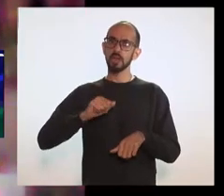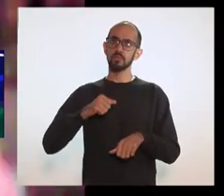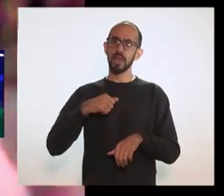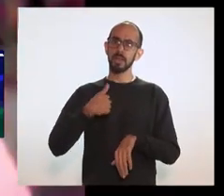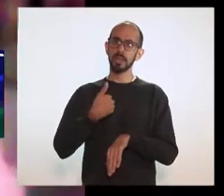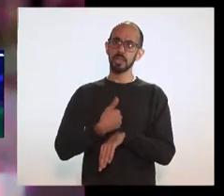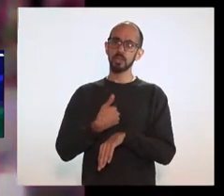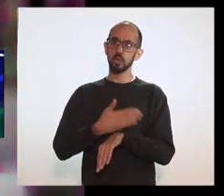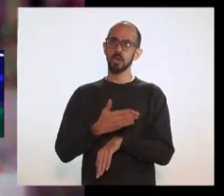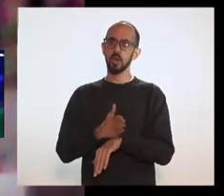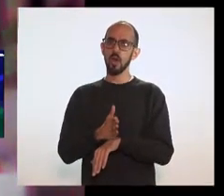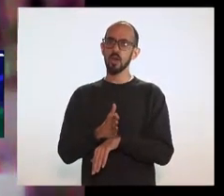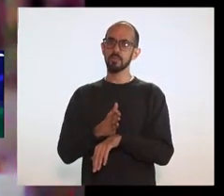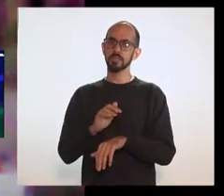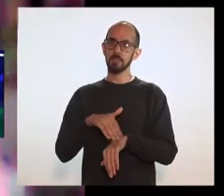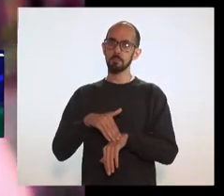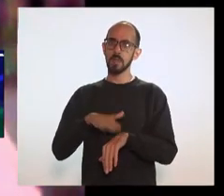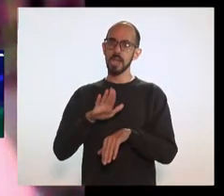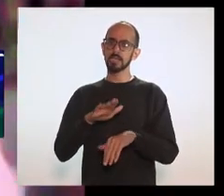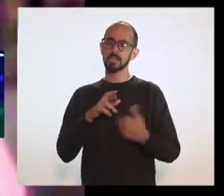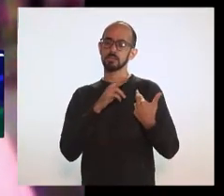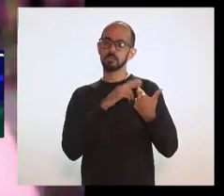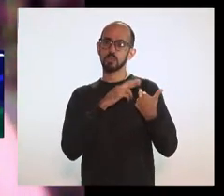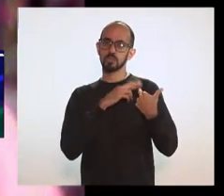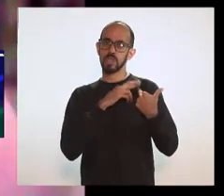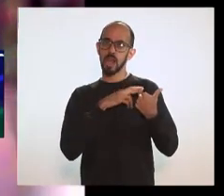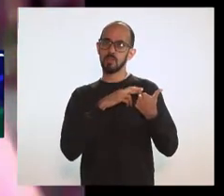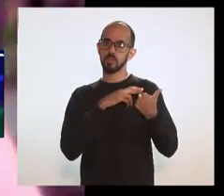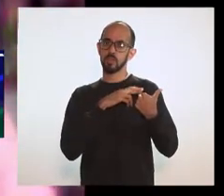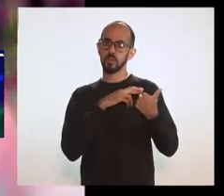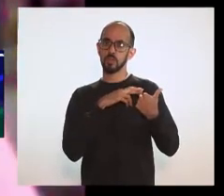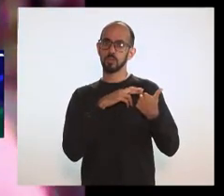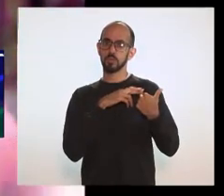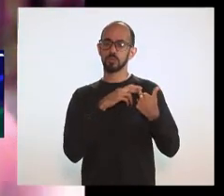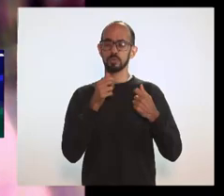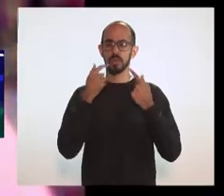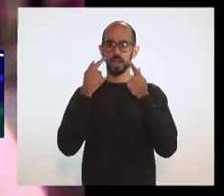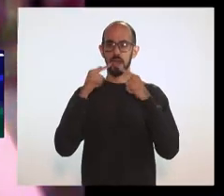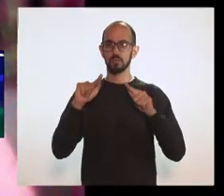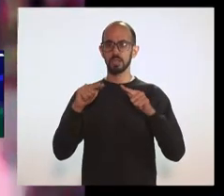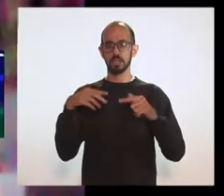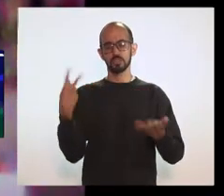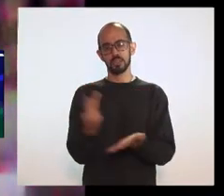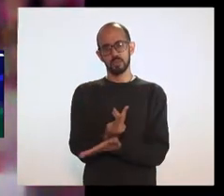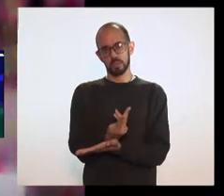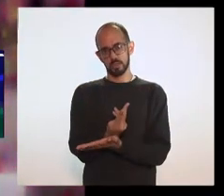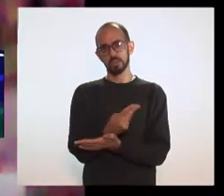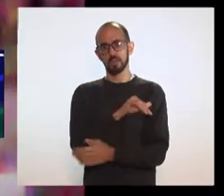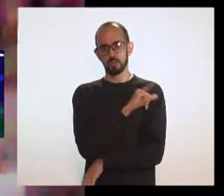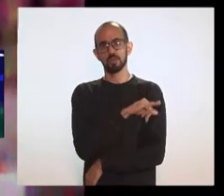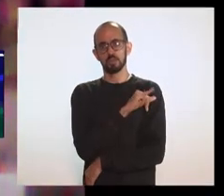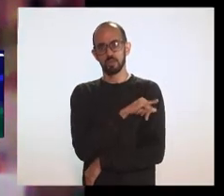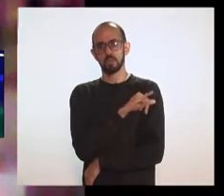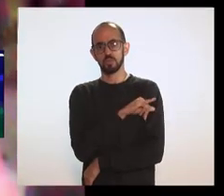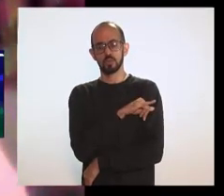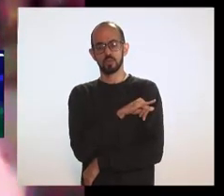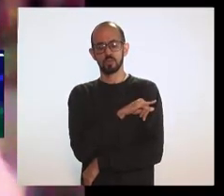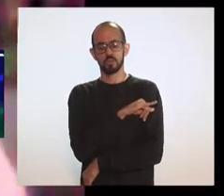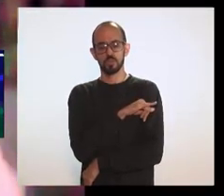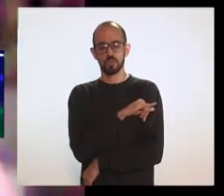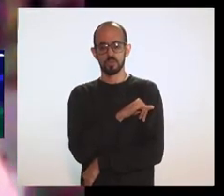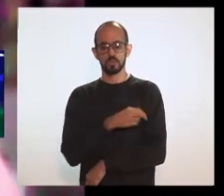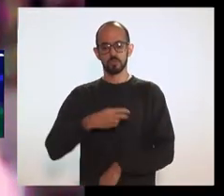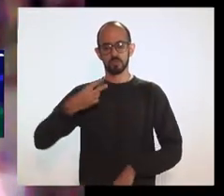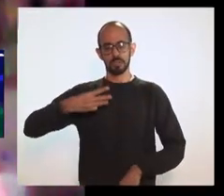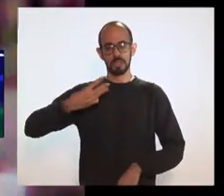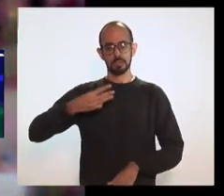tornar corresponsável sobre a gravidade do que está acontecendo no Estado do Rio de Janeiro. Somos o terceiro